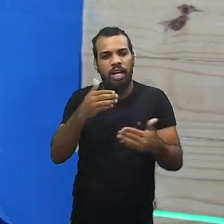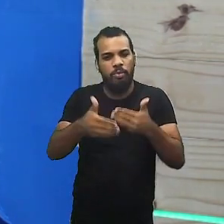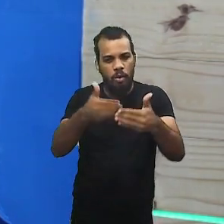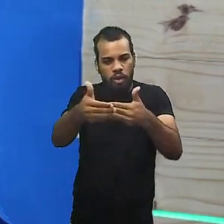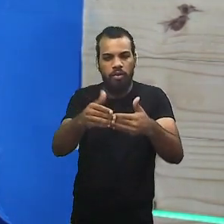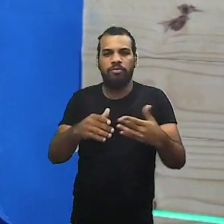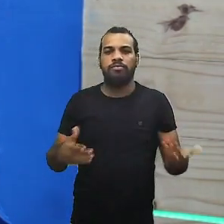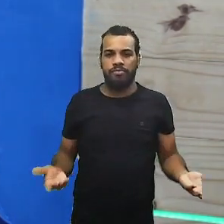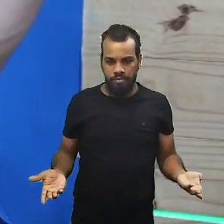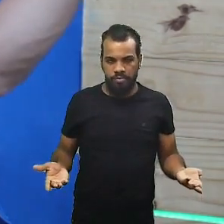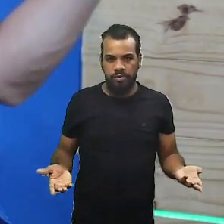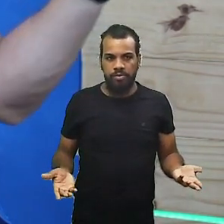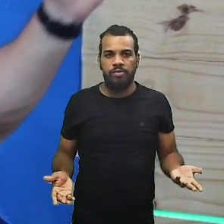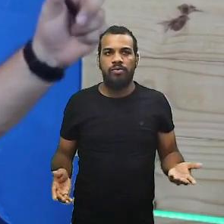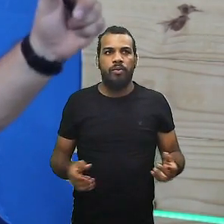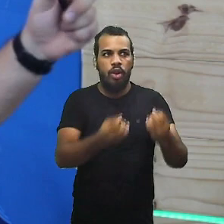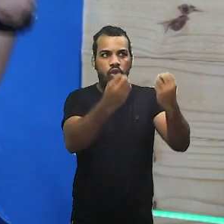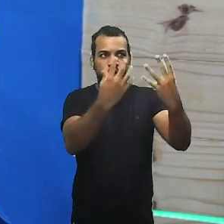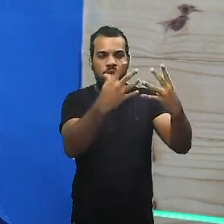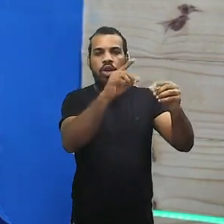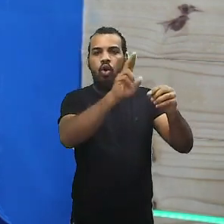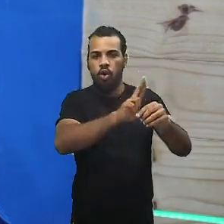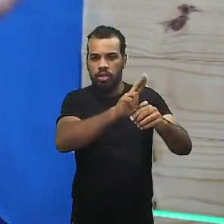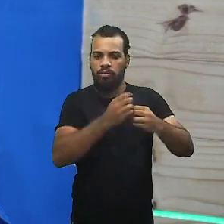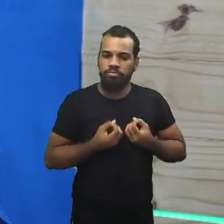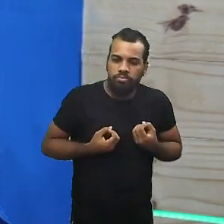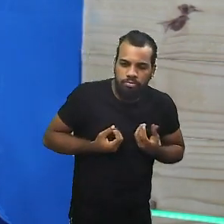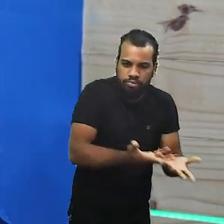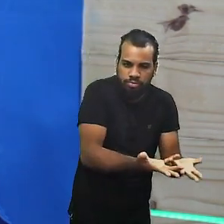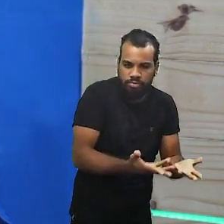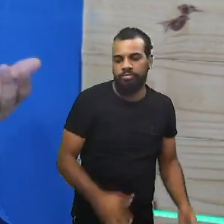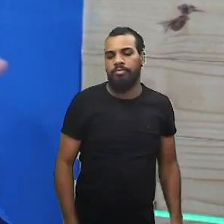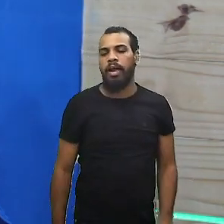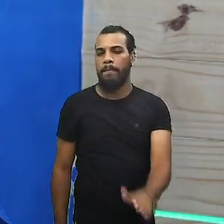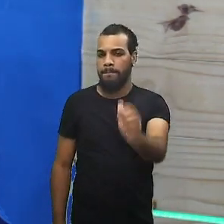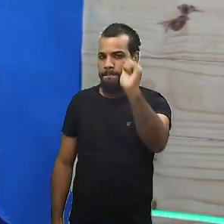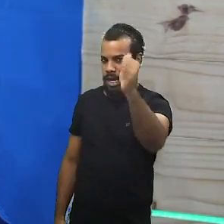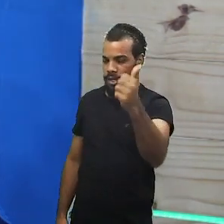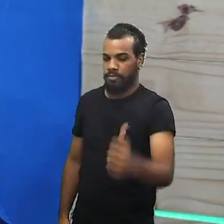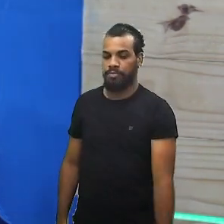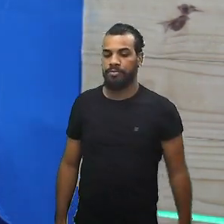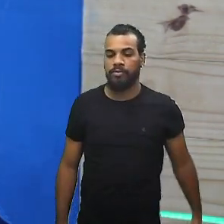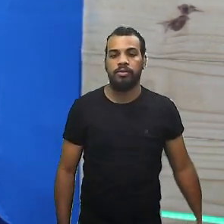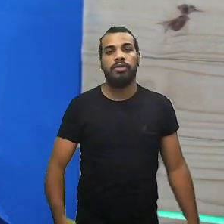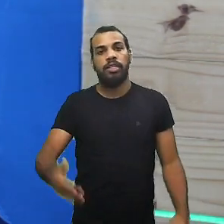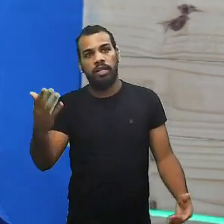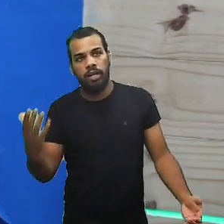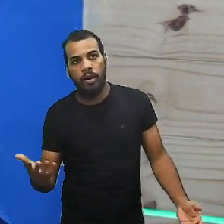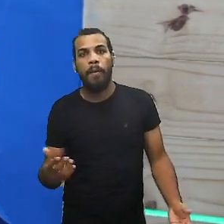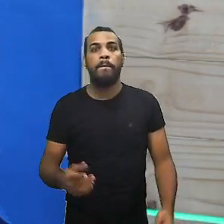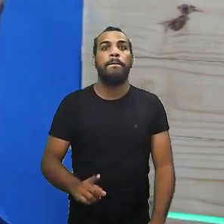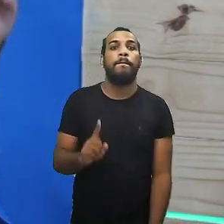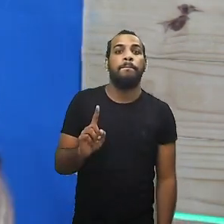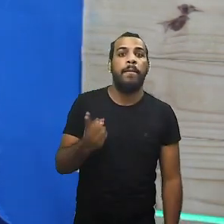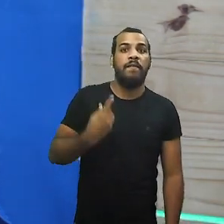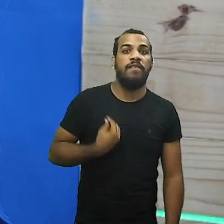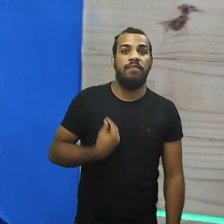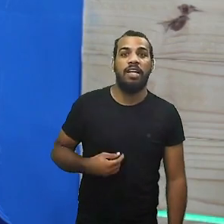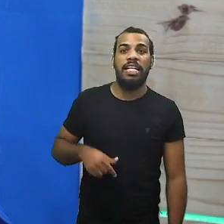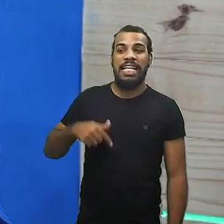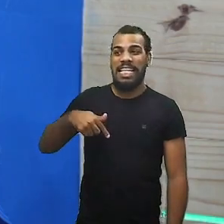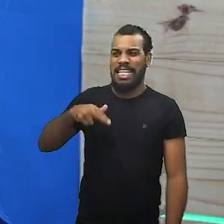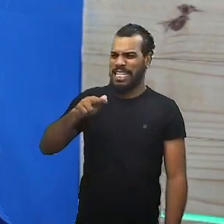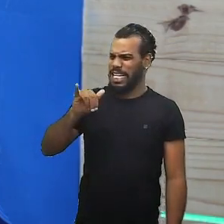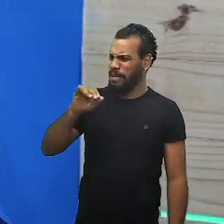comida usando a energia luminosa. Aí eu venho agora e digo assim, olha, os primeiros seres vivos, eles são